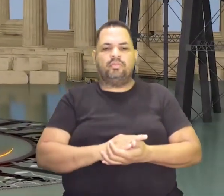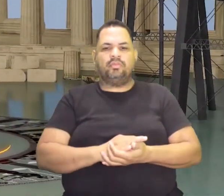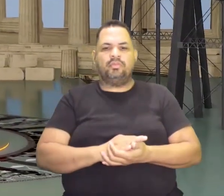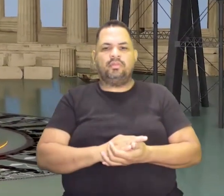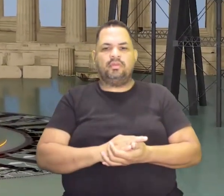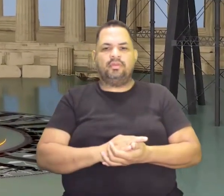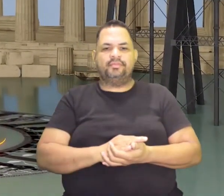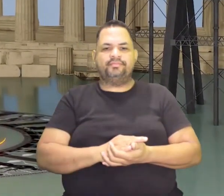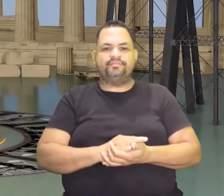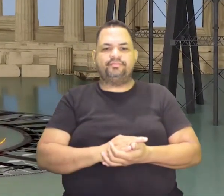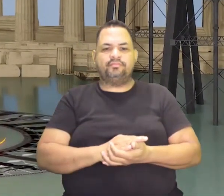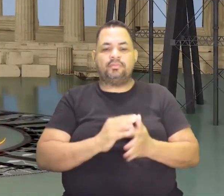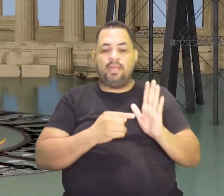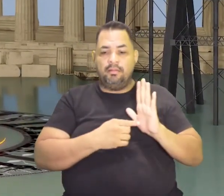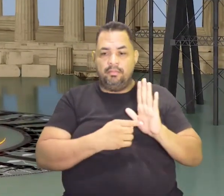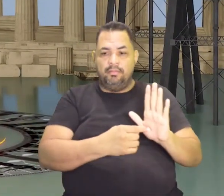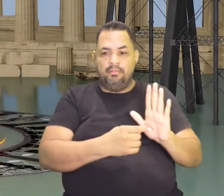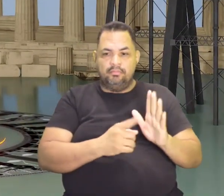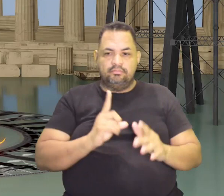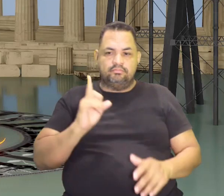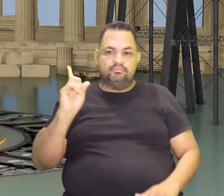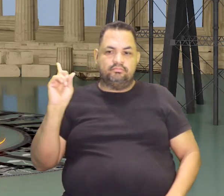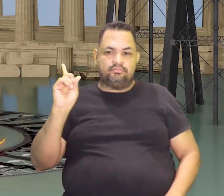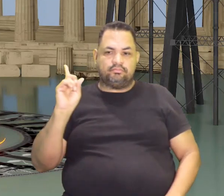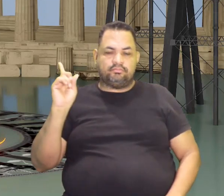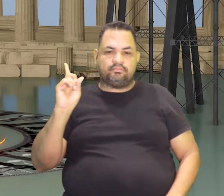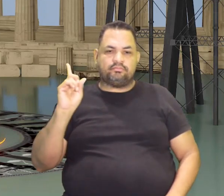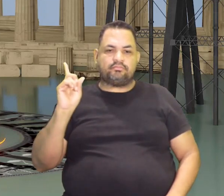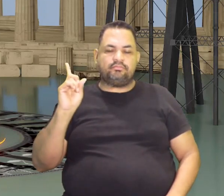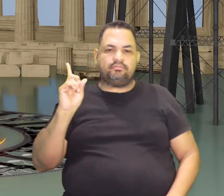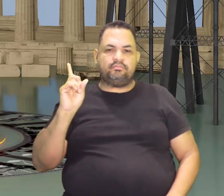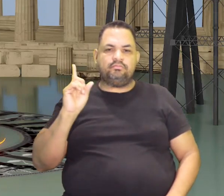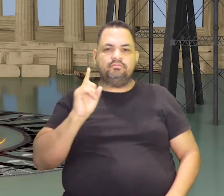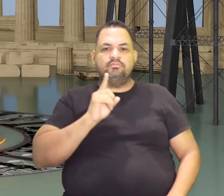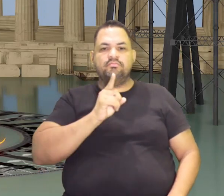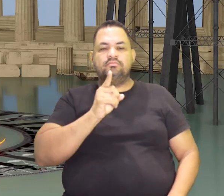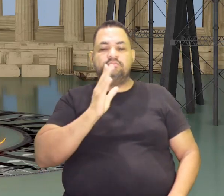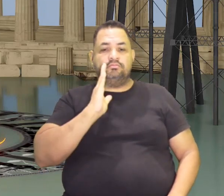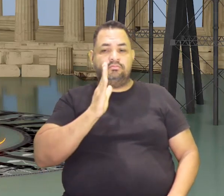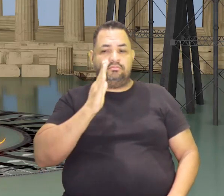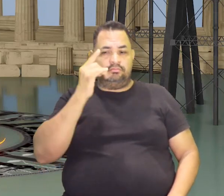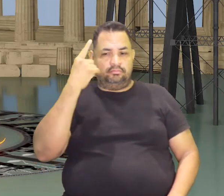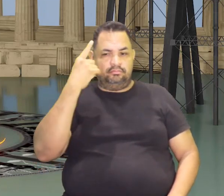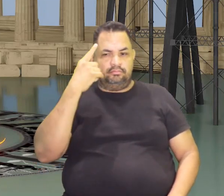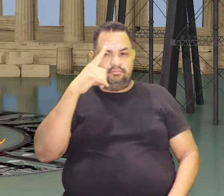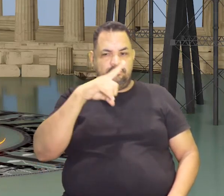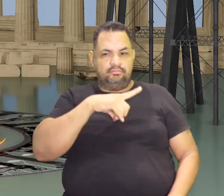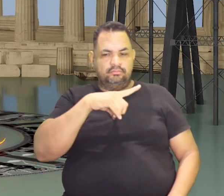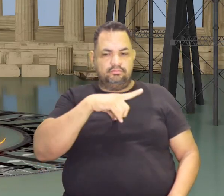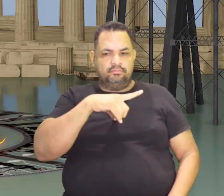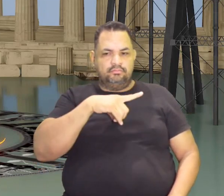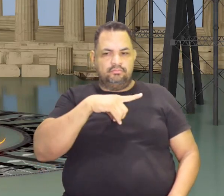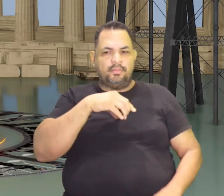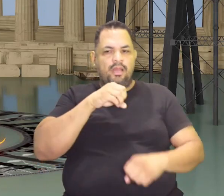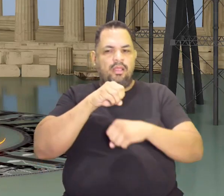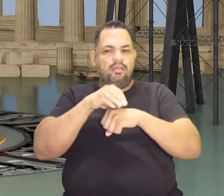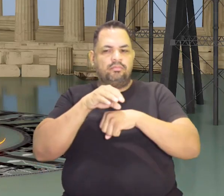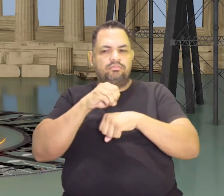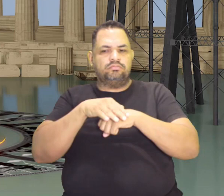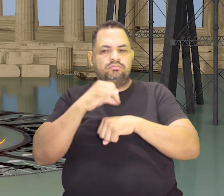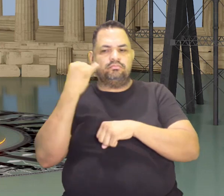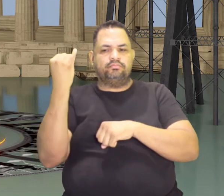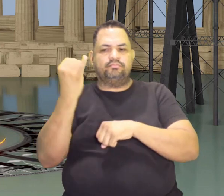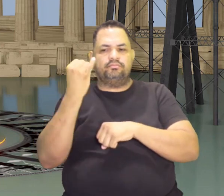vamos ver. A gente apresenta aqui, ó, o conhecimento. Vocês já têm uma dica importante